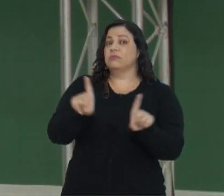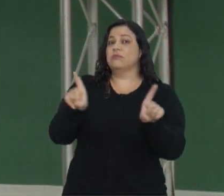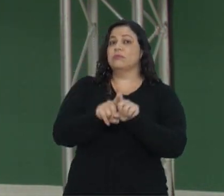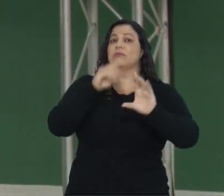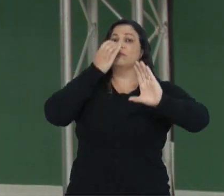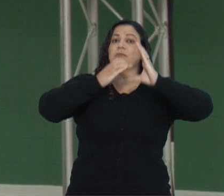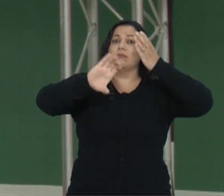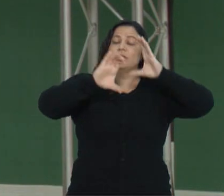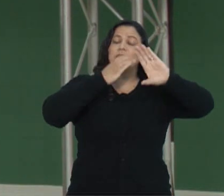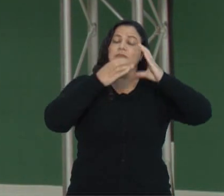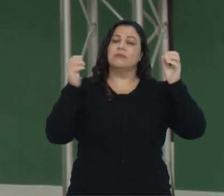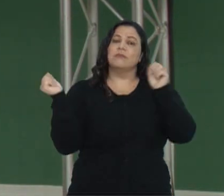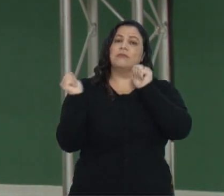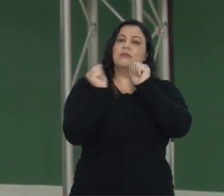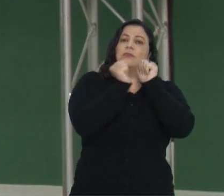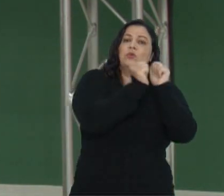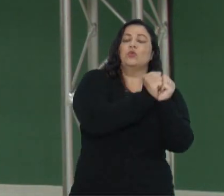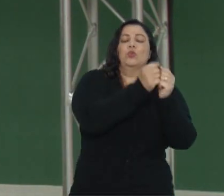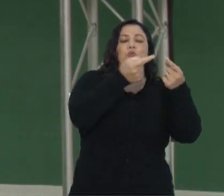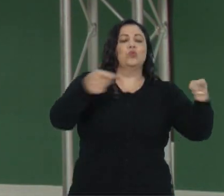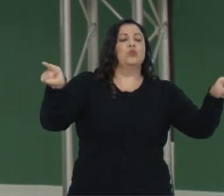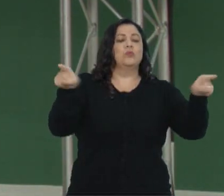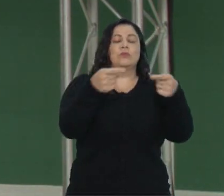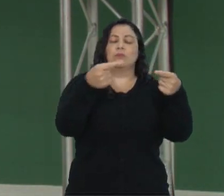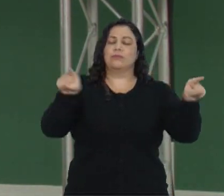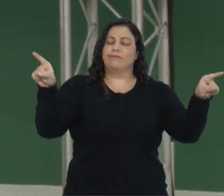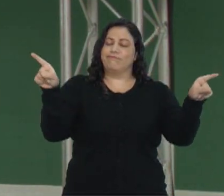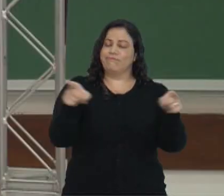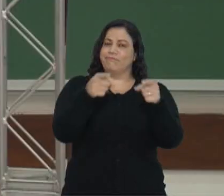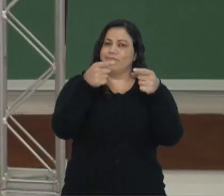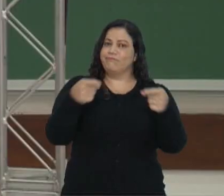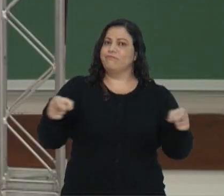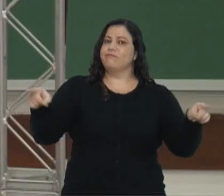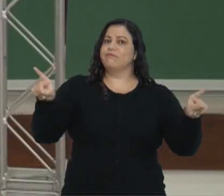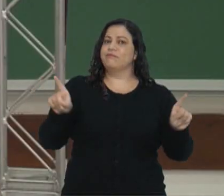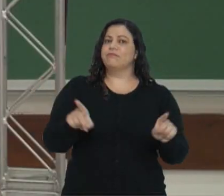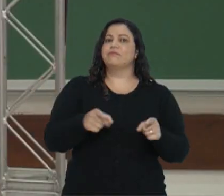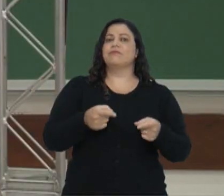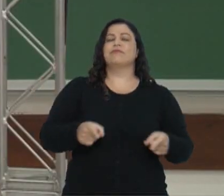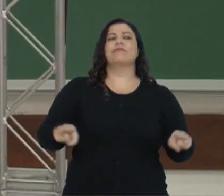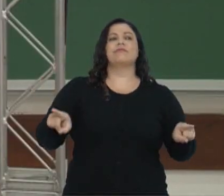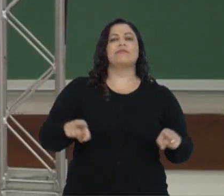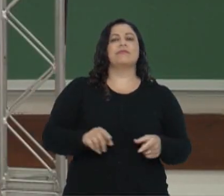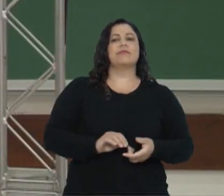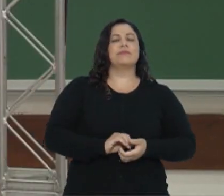acompanhado desses instrumentais, dessa sinfonia, orquestra, né?